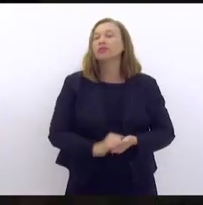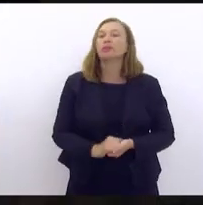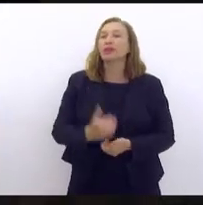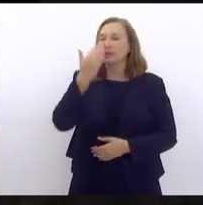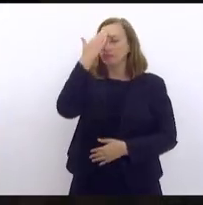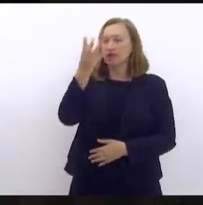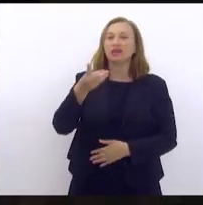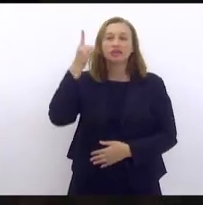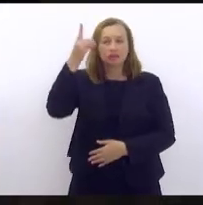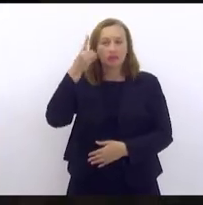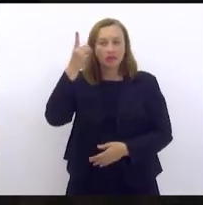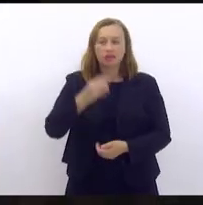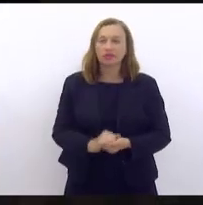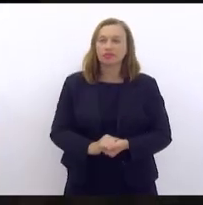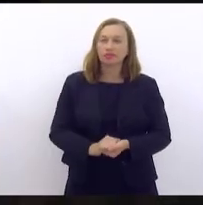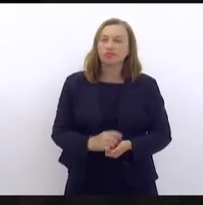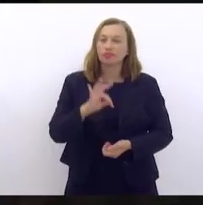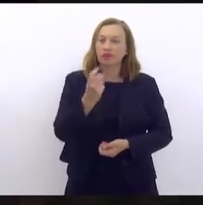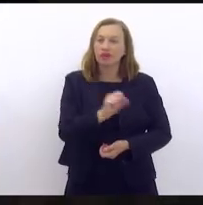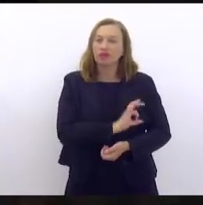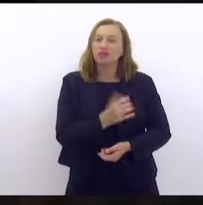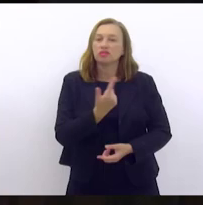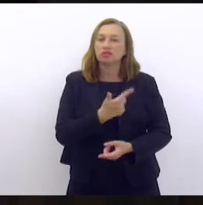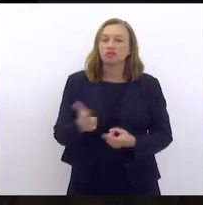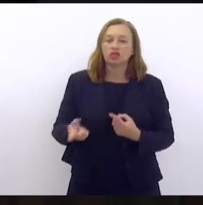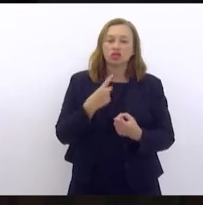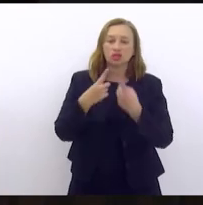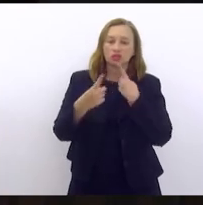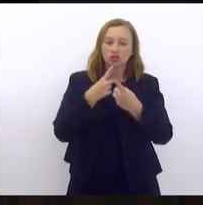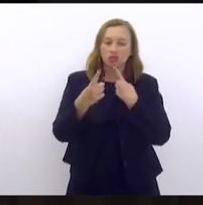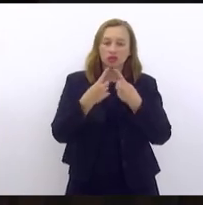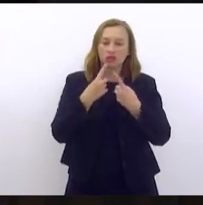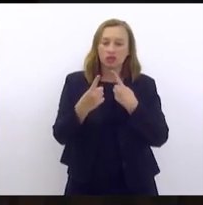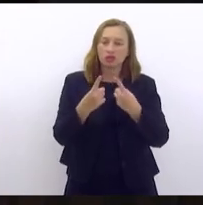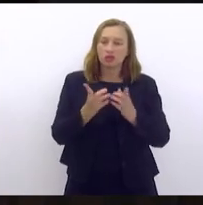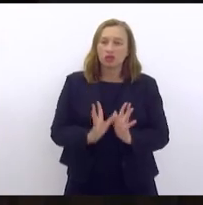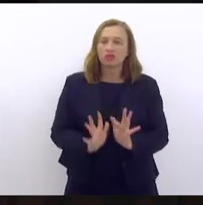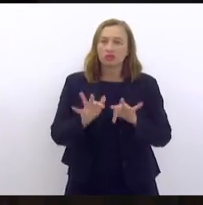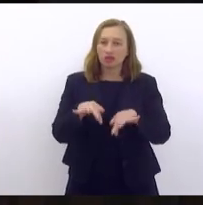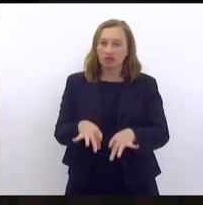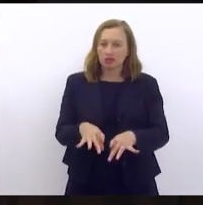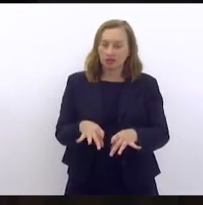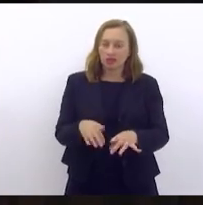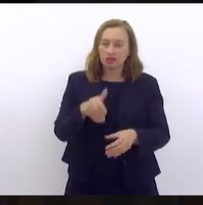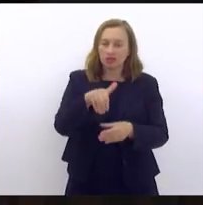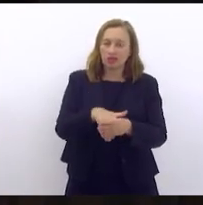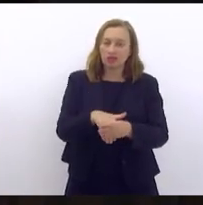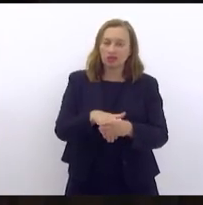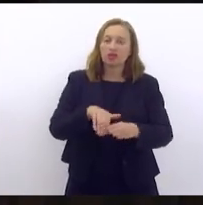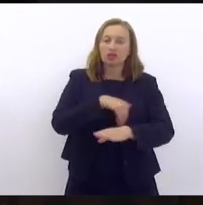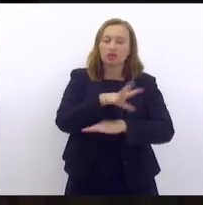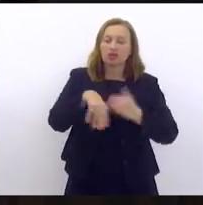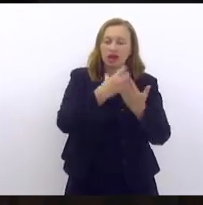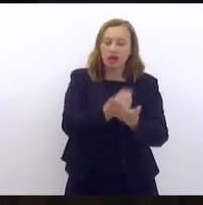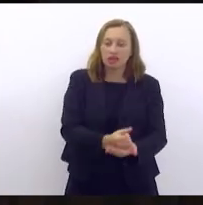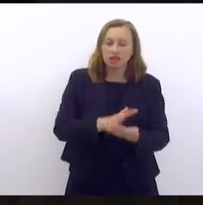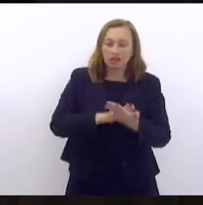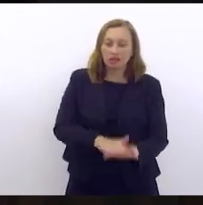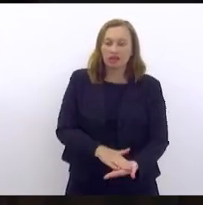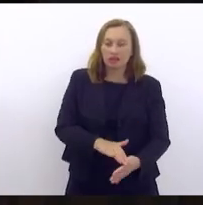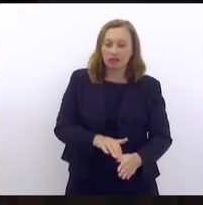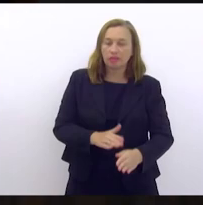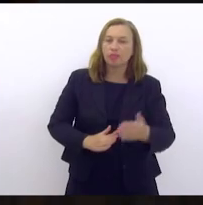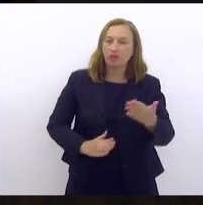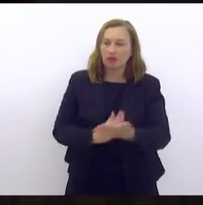Obrigado, deputada Marta Rocha. Não havendo mais quem queira discutir, encerrada a discussão. Em votação, os senhores que aprovam permaneçam como